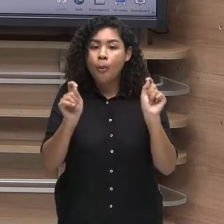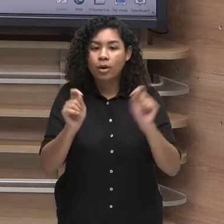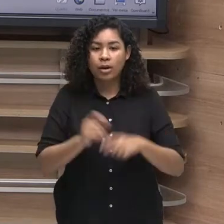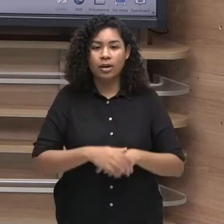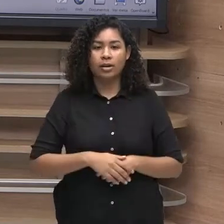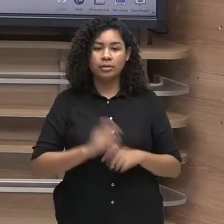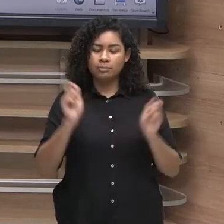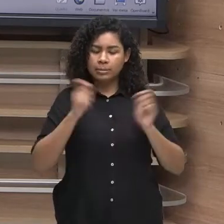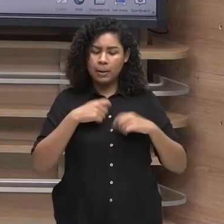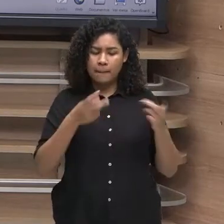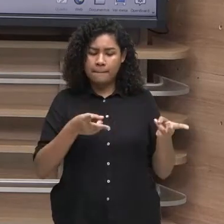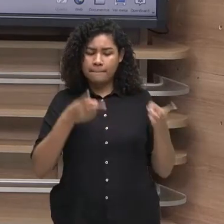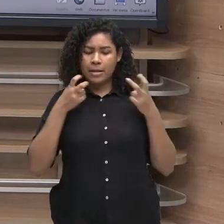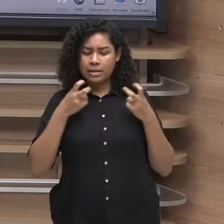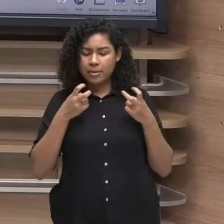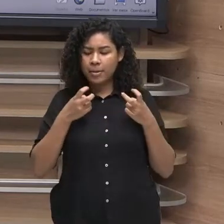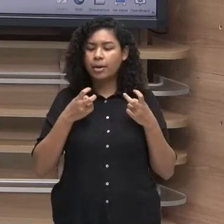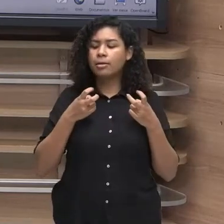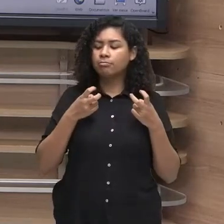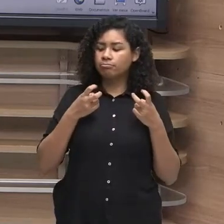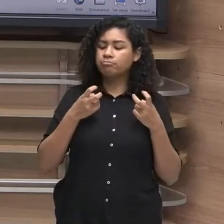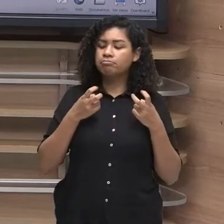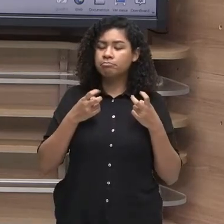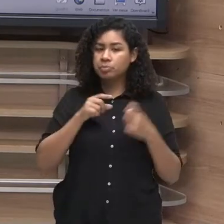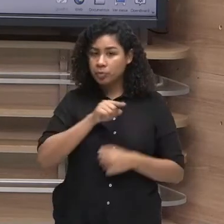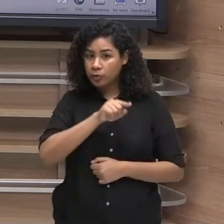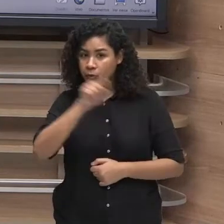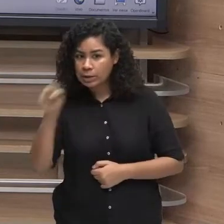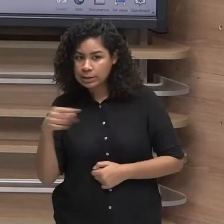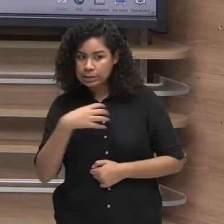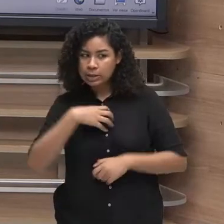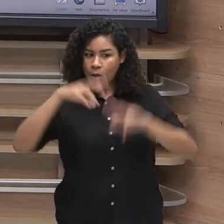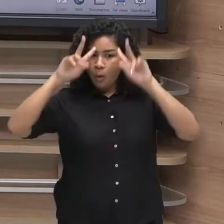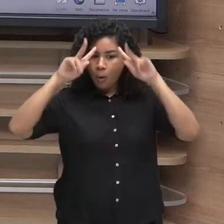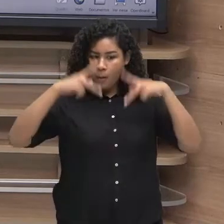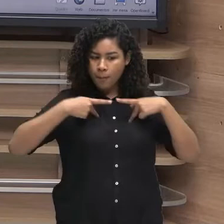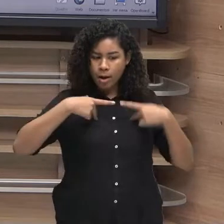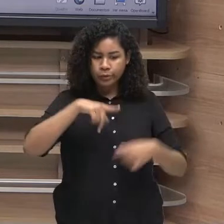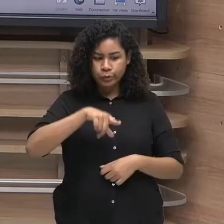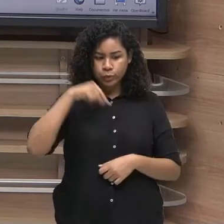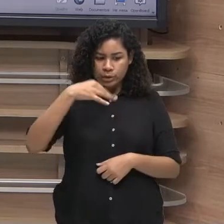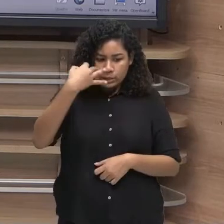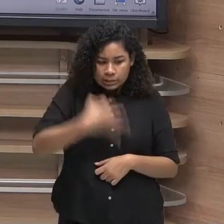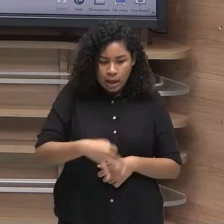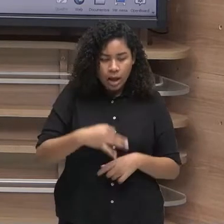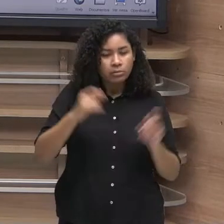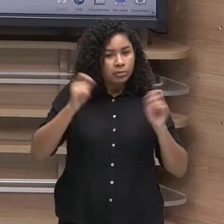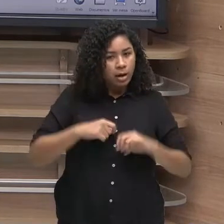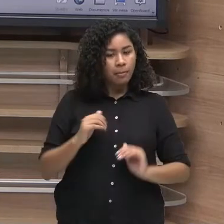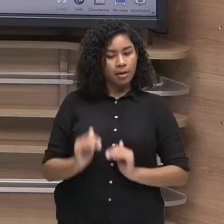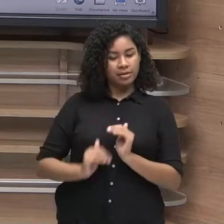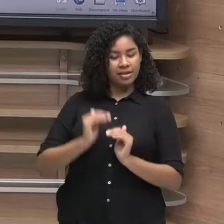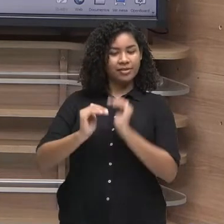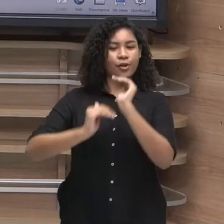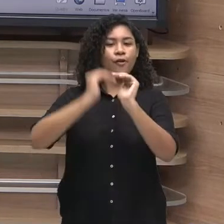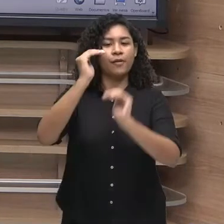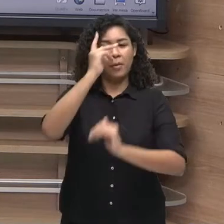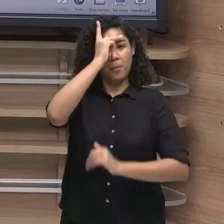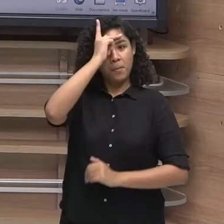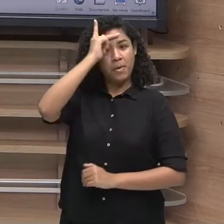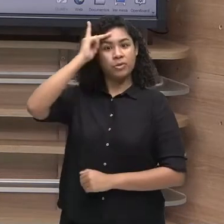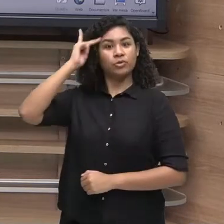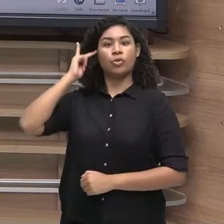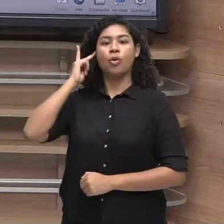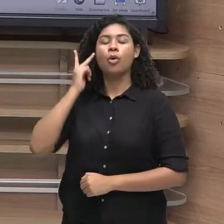se realizando enquanto ser humano, está se realizando, está na verdade crescendo como ser humano, como pessoa, como